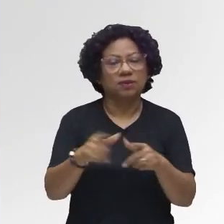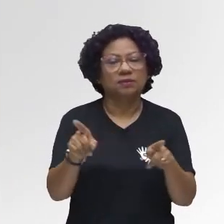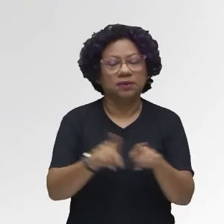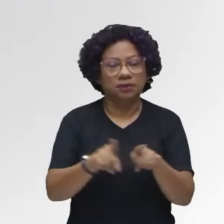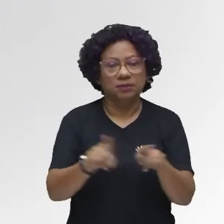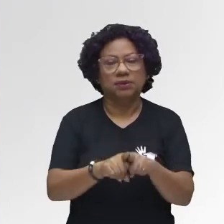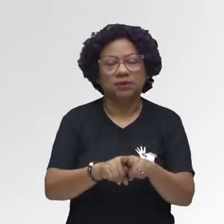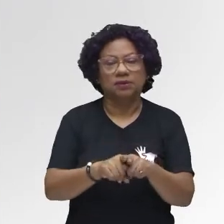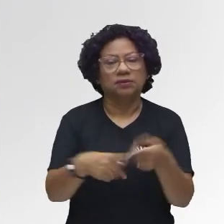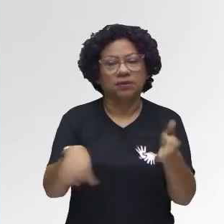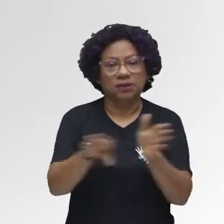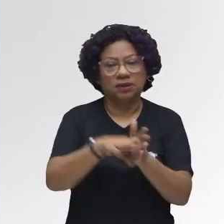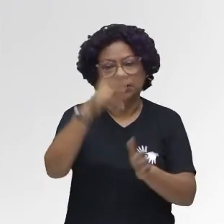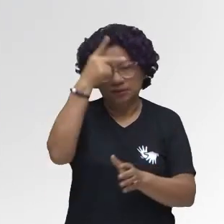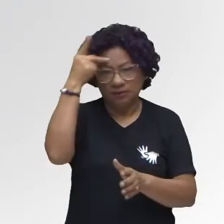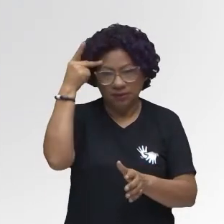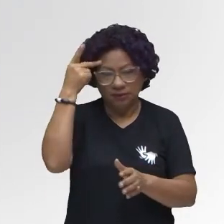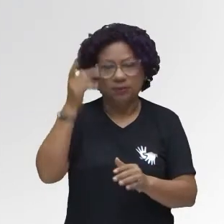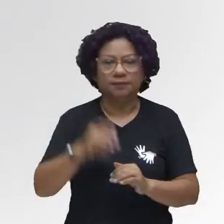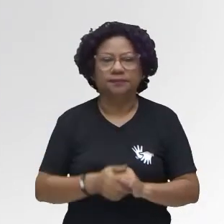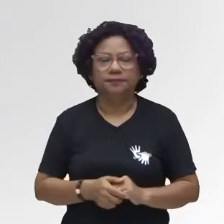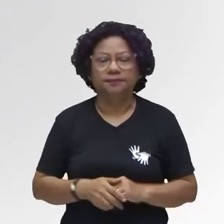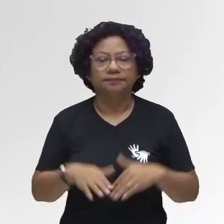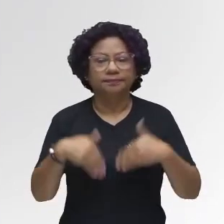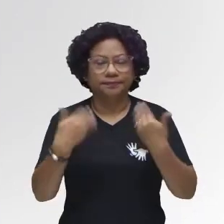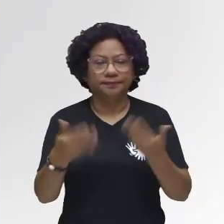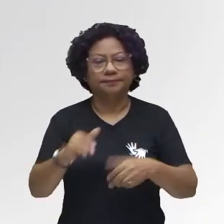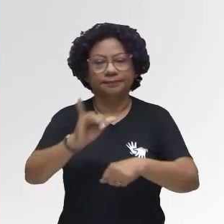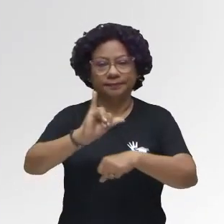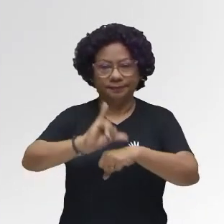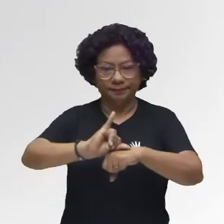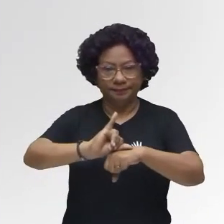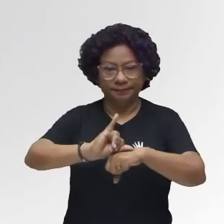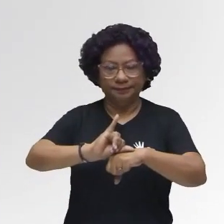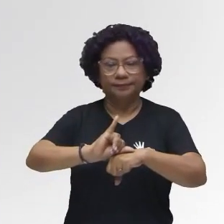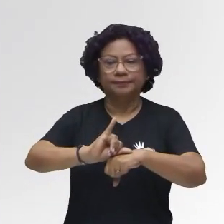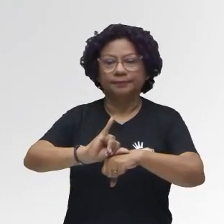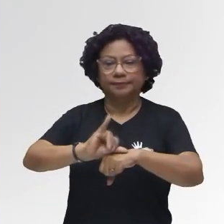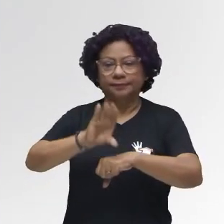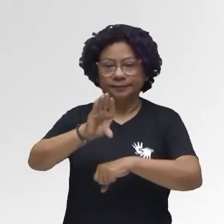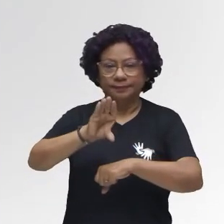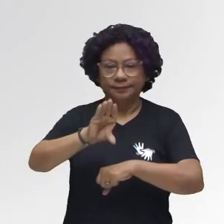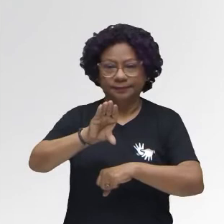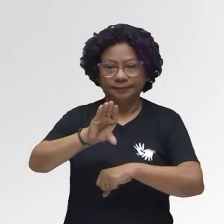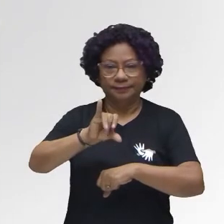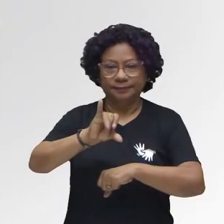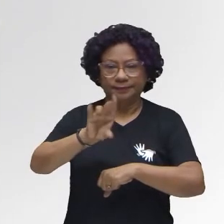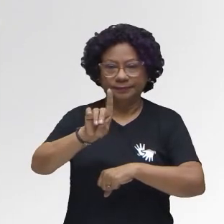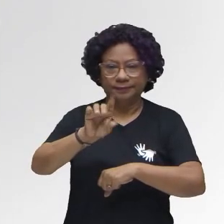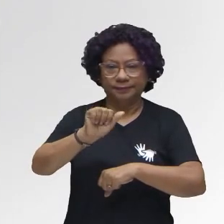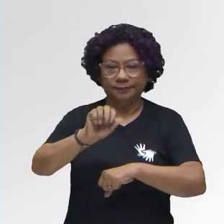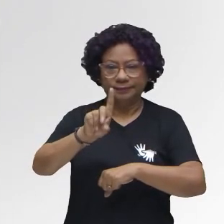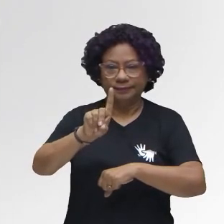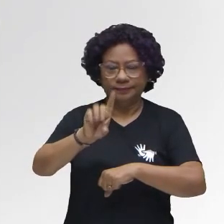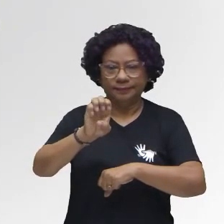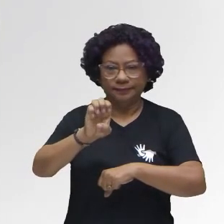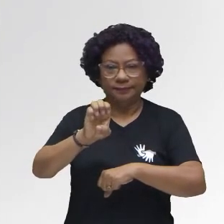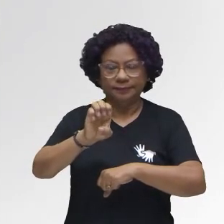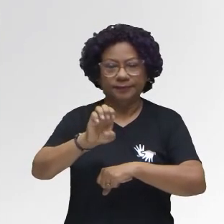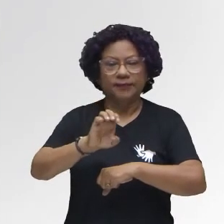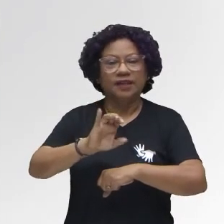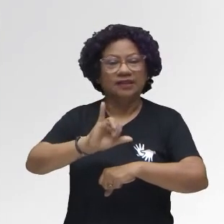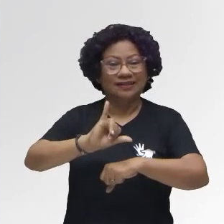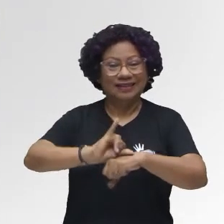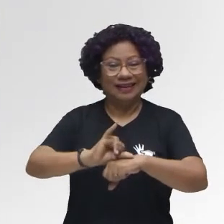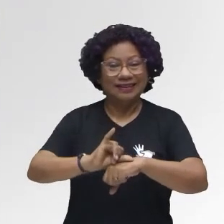bom? As cidades, logo no começo, elas não tinham tantas pessoas porque a principal